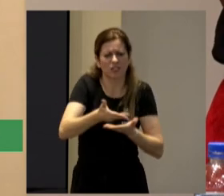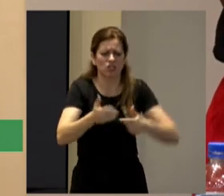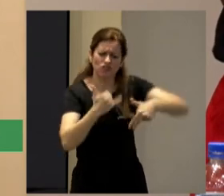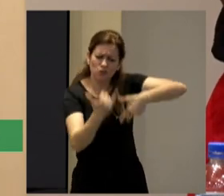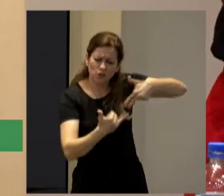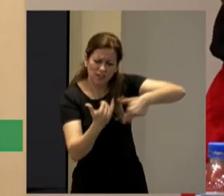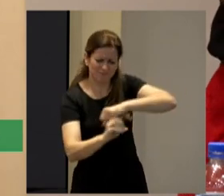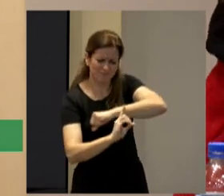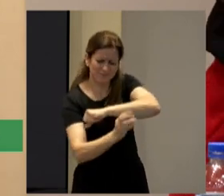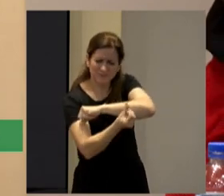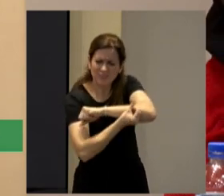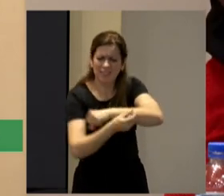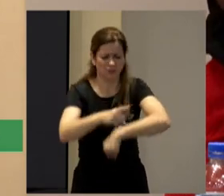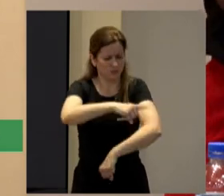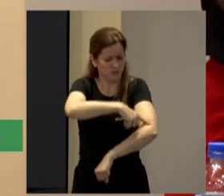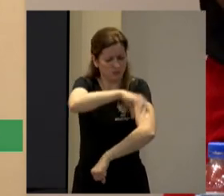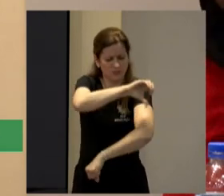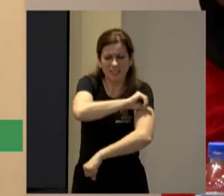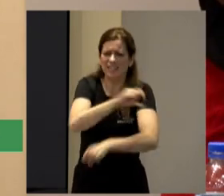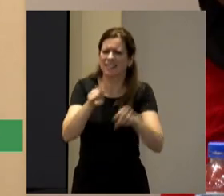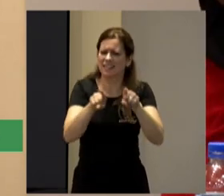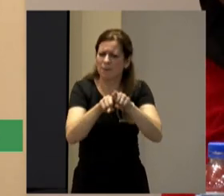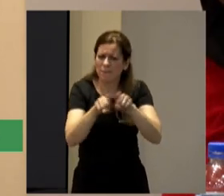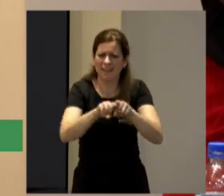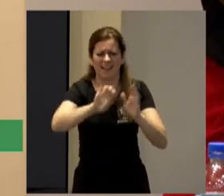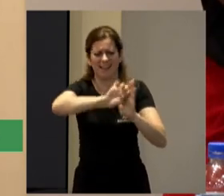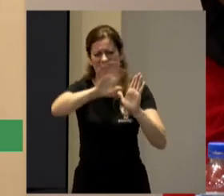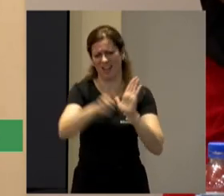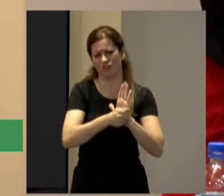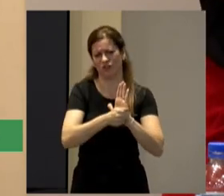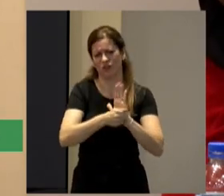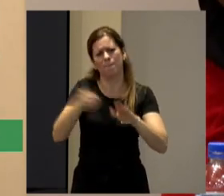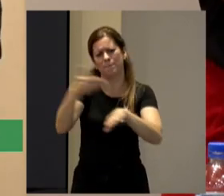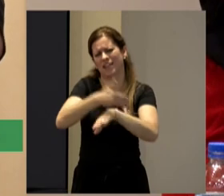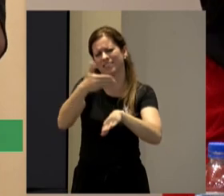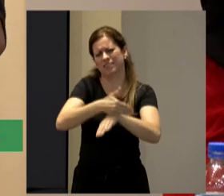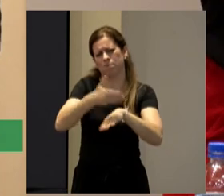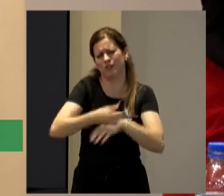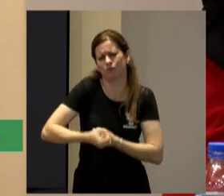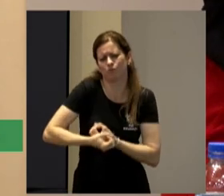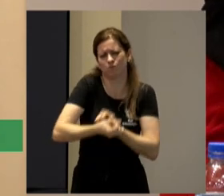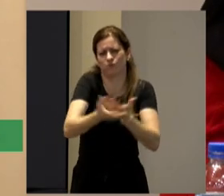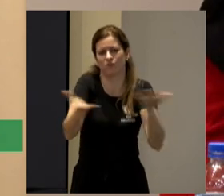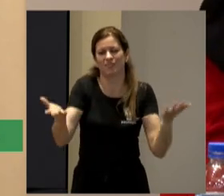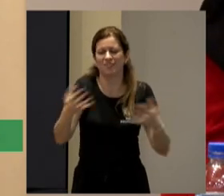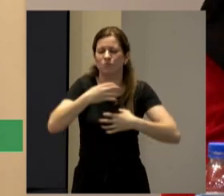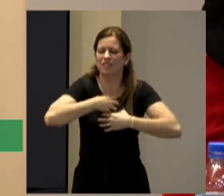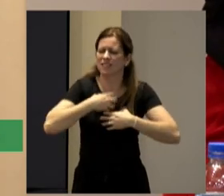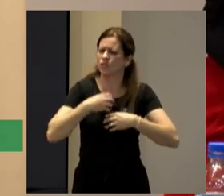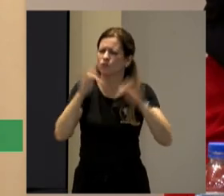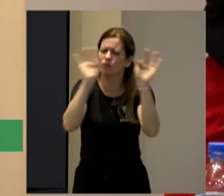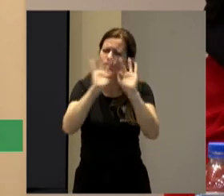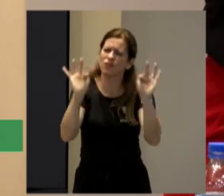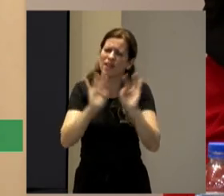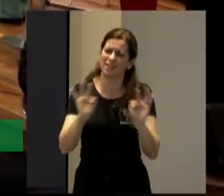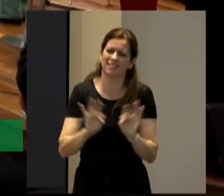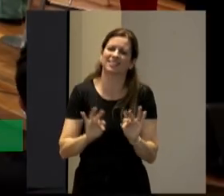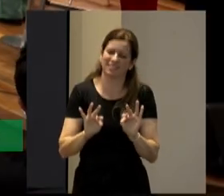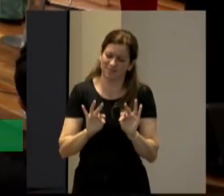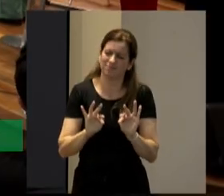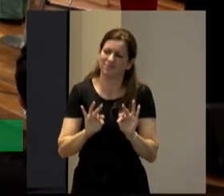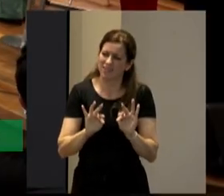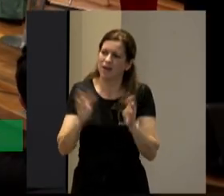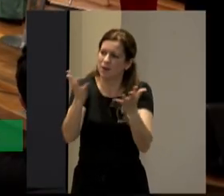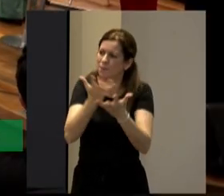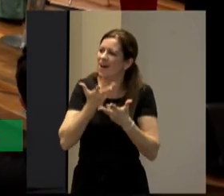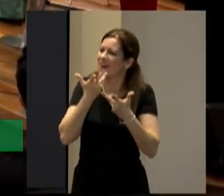infantil, do ensino fundamental e da educação de jovens e adultos. Então, me sinto muito, muito feliz e muito privilegiada de